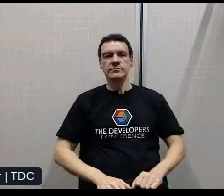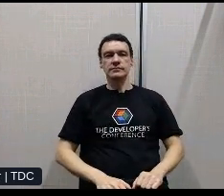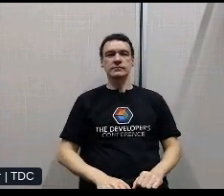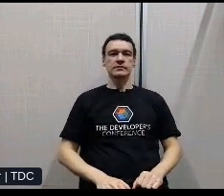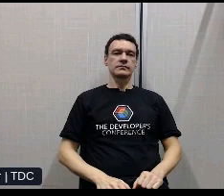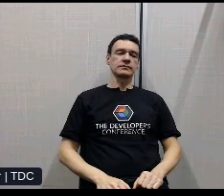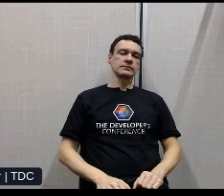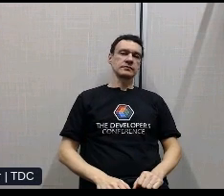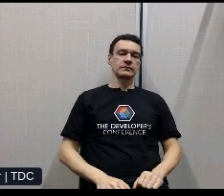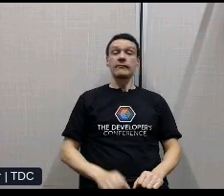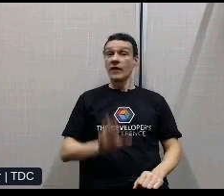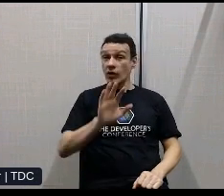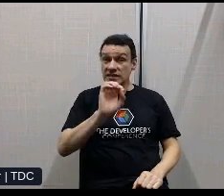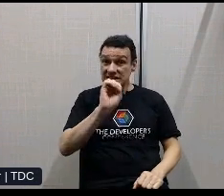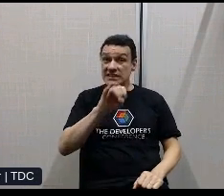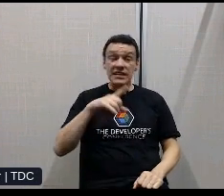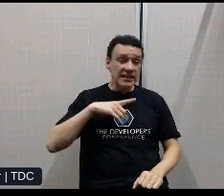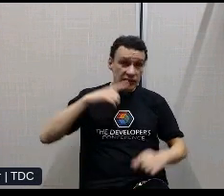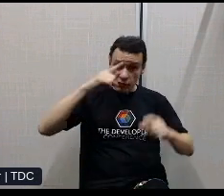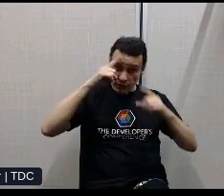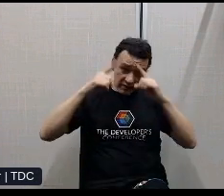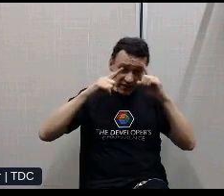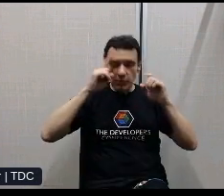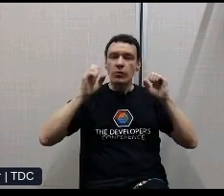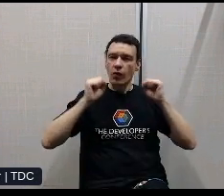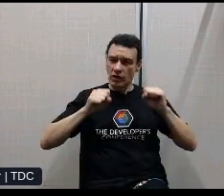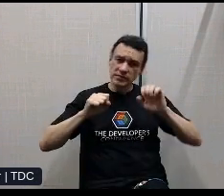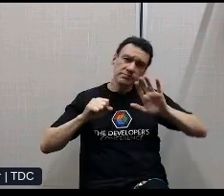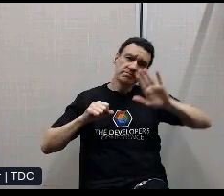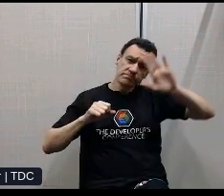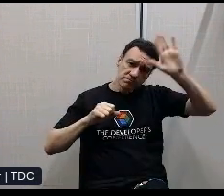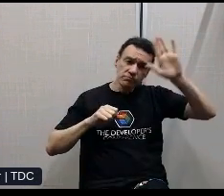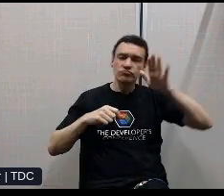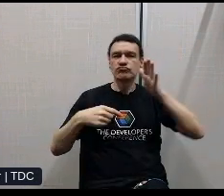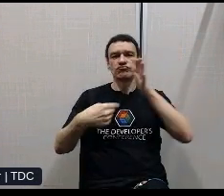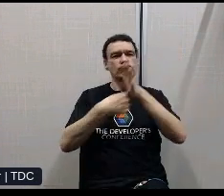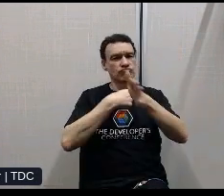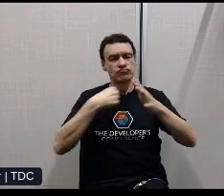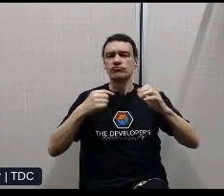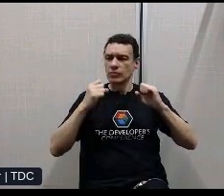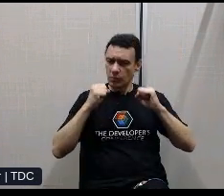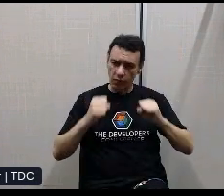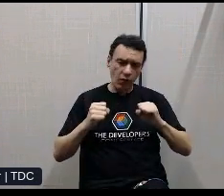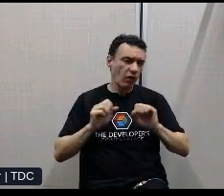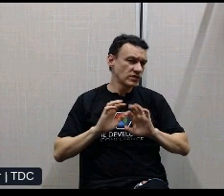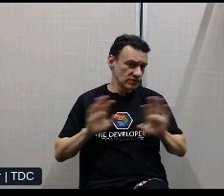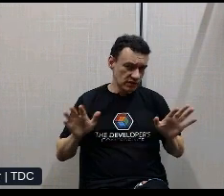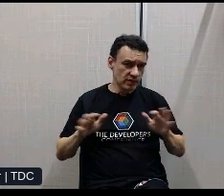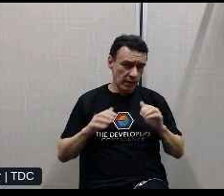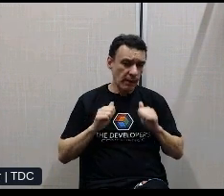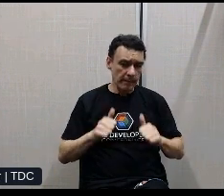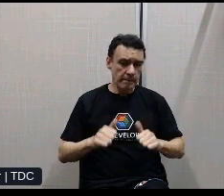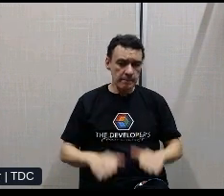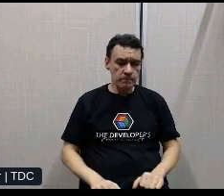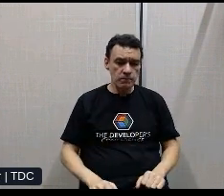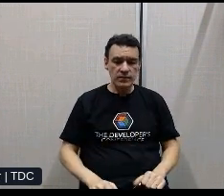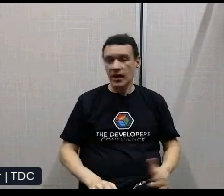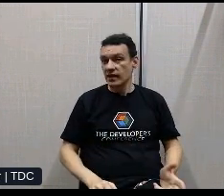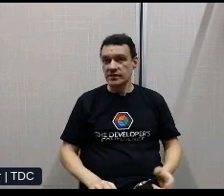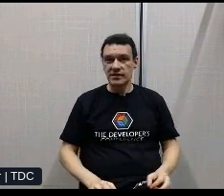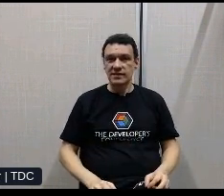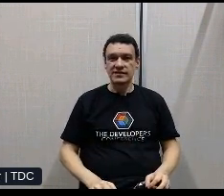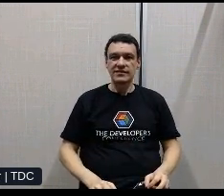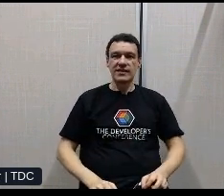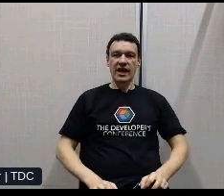alguma dúvida, pode me interromper, pode tentar falar, porque como eu estou apresentando, às vezes eu não consigo visualizar tudo, tá, gente? Fiquem